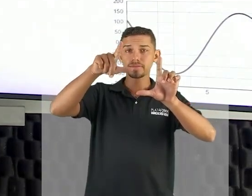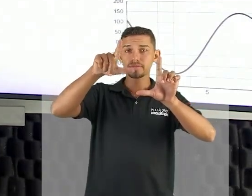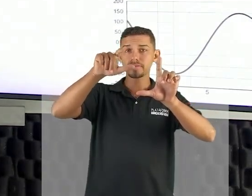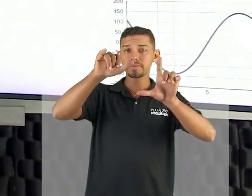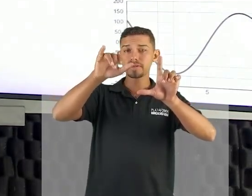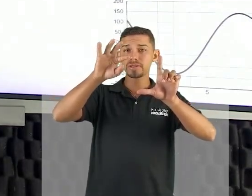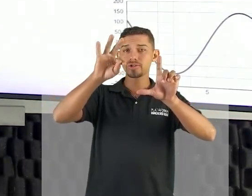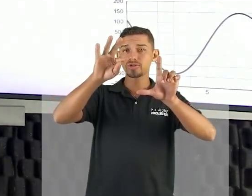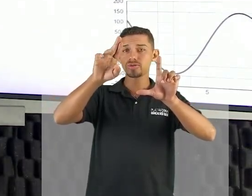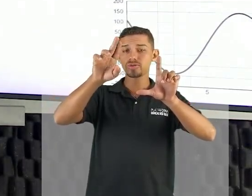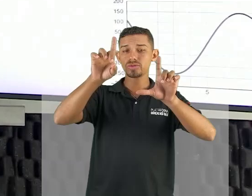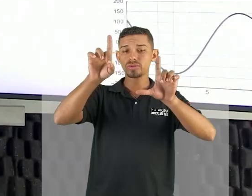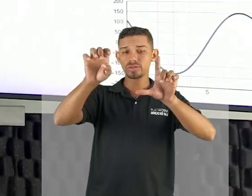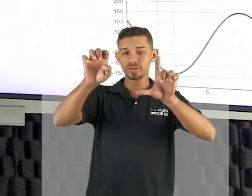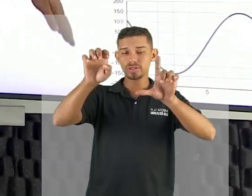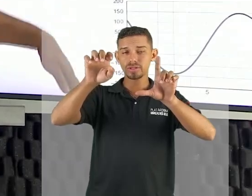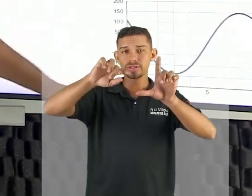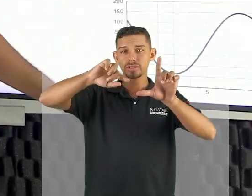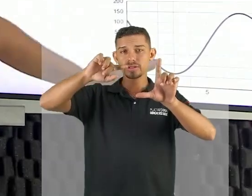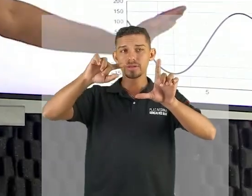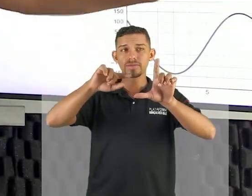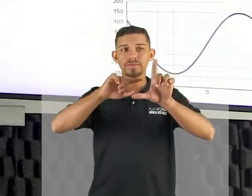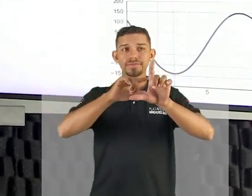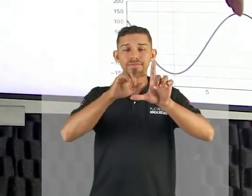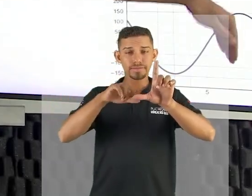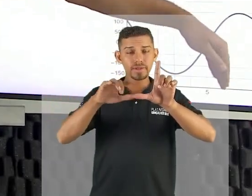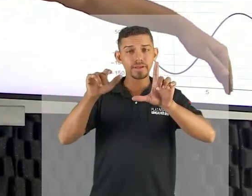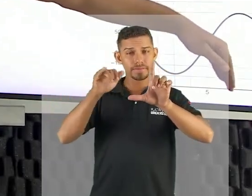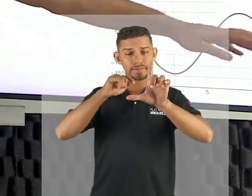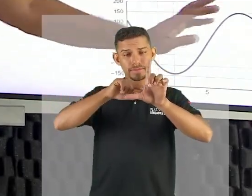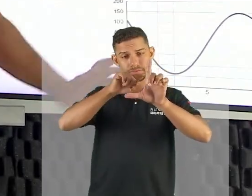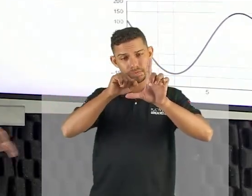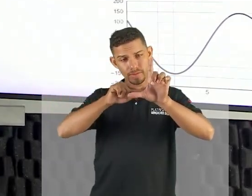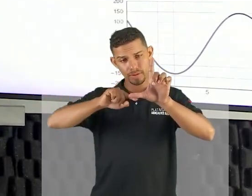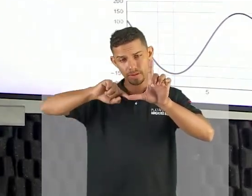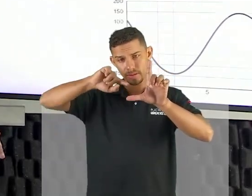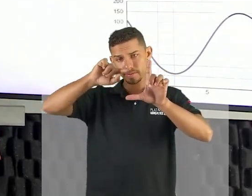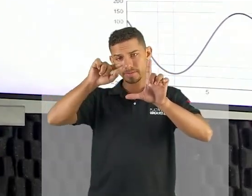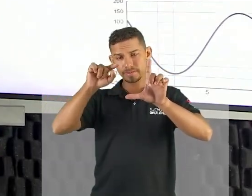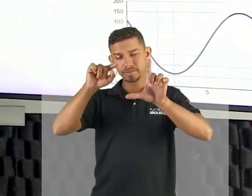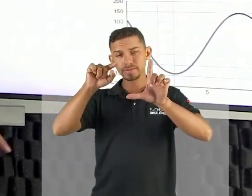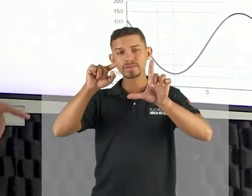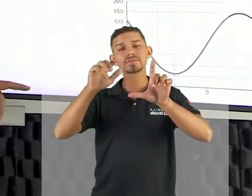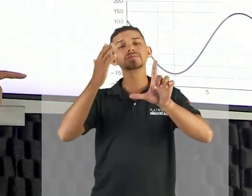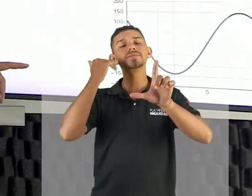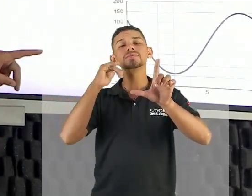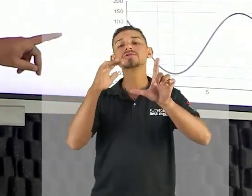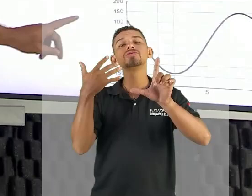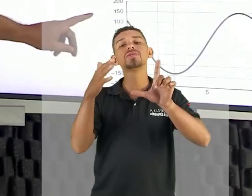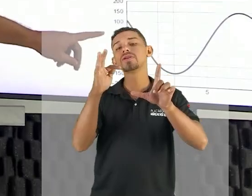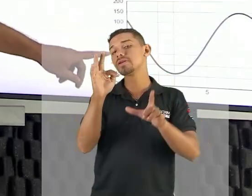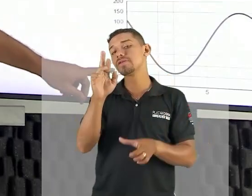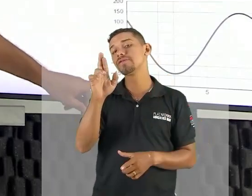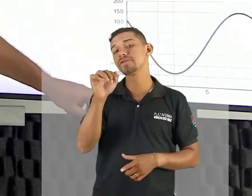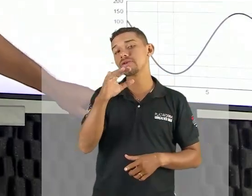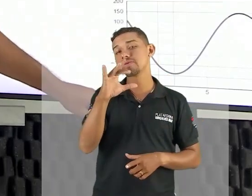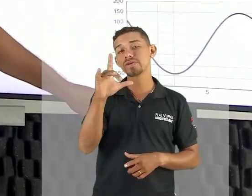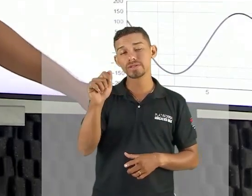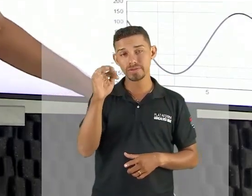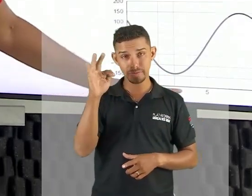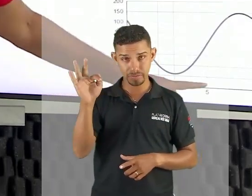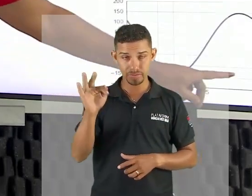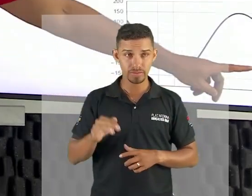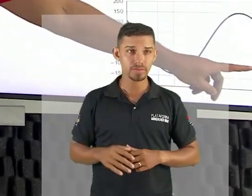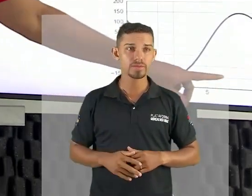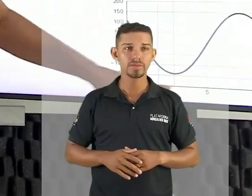onda mas olhando pro gráfico ele tá aparecendo uma onda Ele quer saber a frequência só que aqui